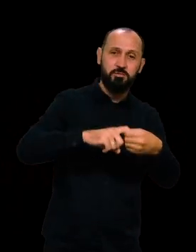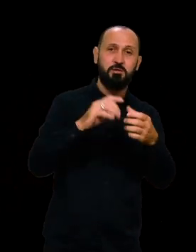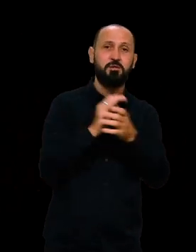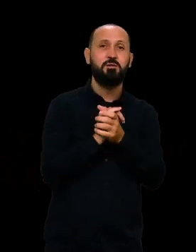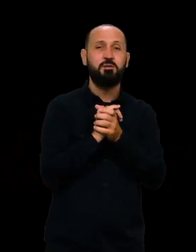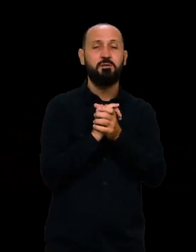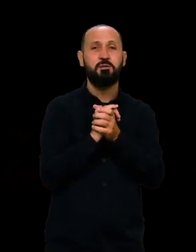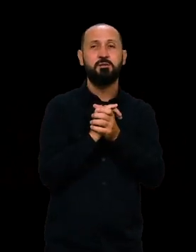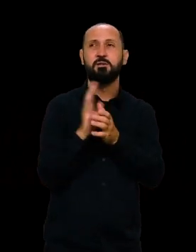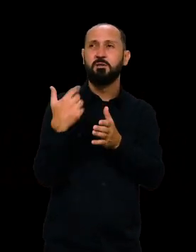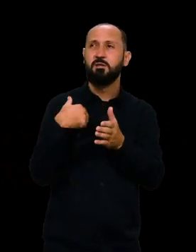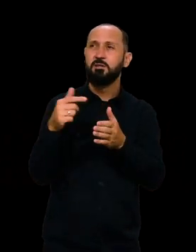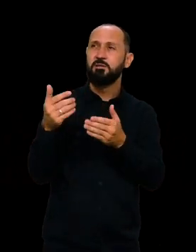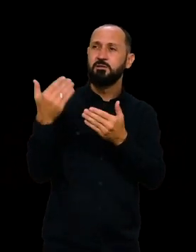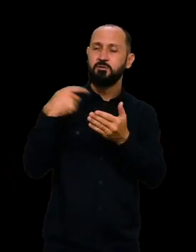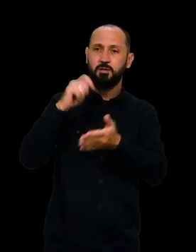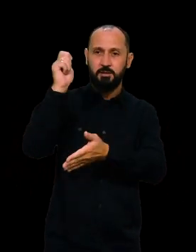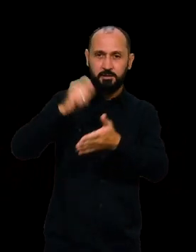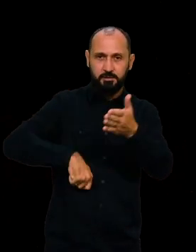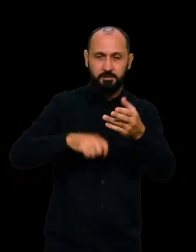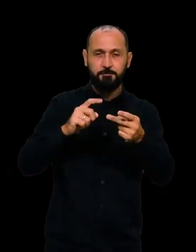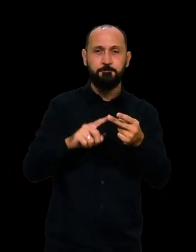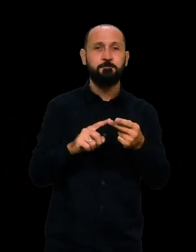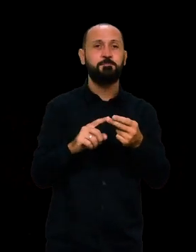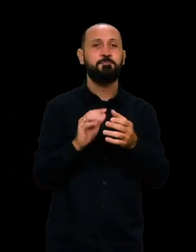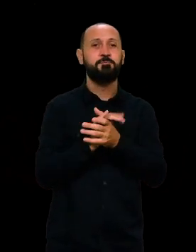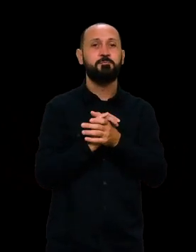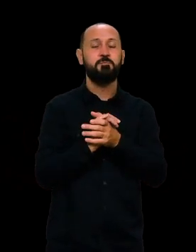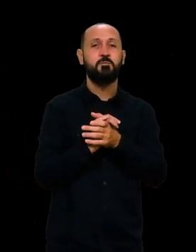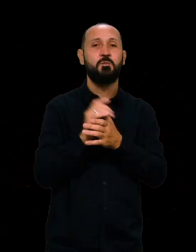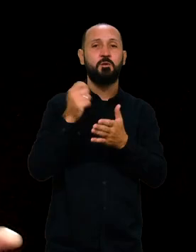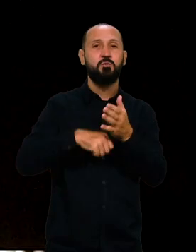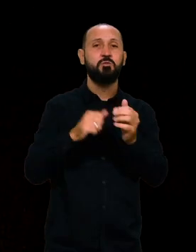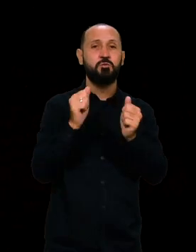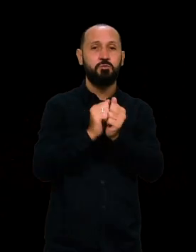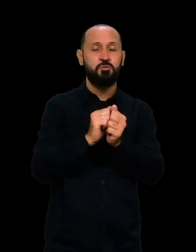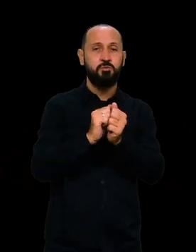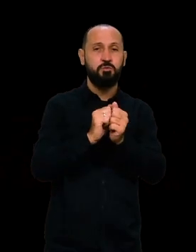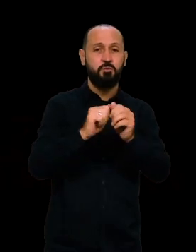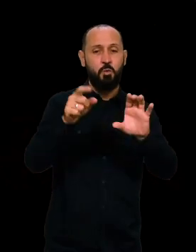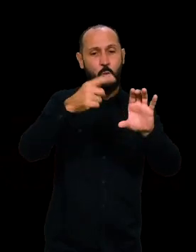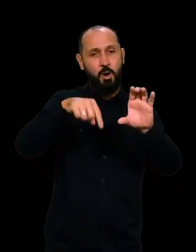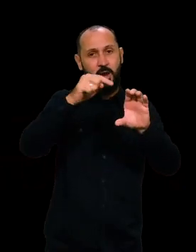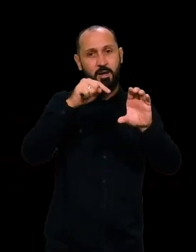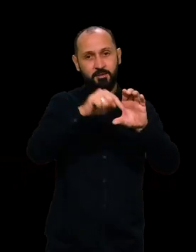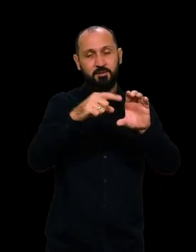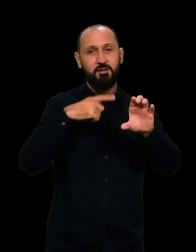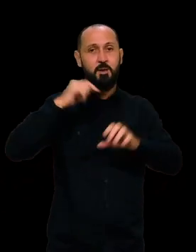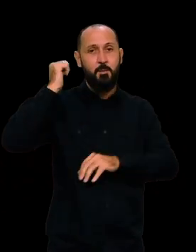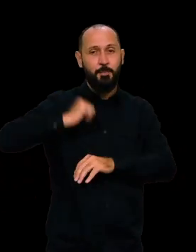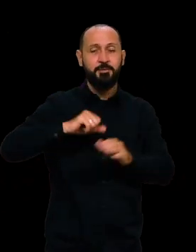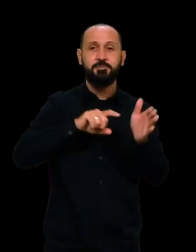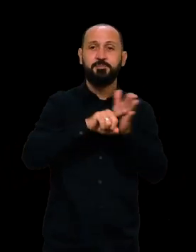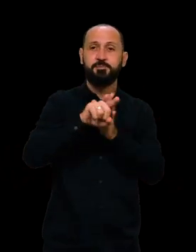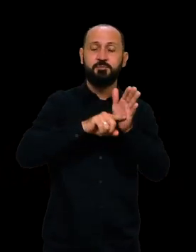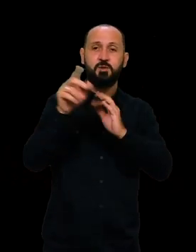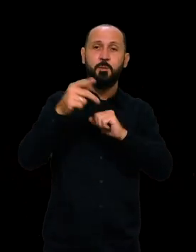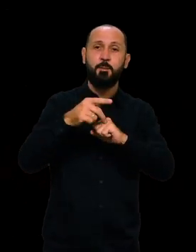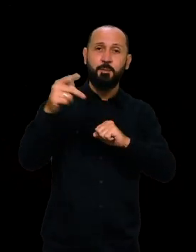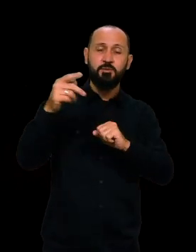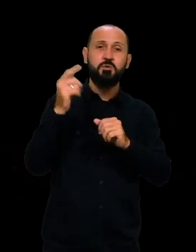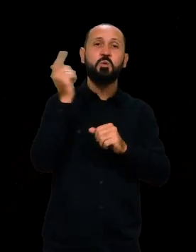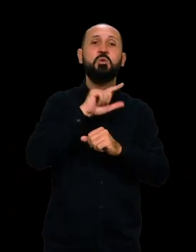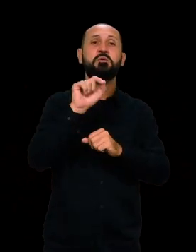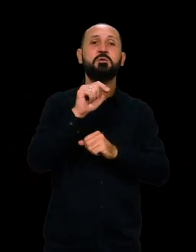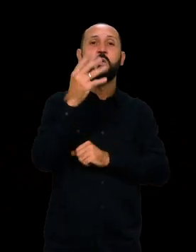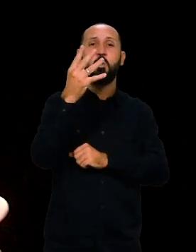retomada. Eu assinei nesses dias um acordo com a CAPES, né, que trabalha com bolsas de pesquisa e